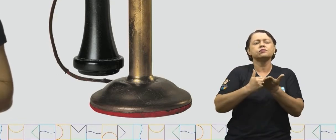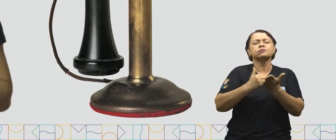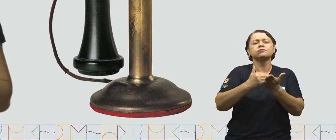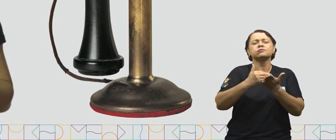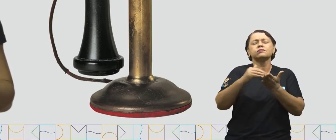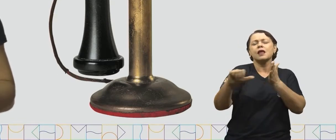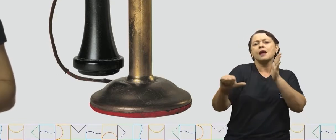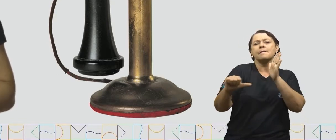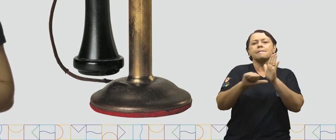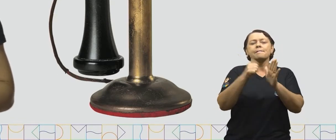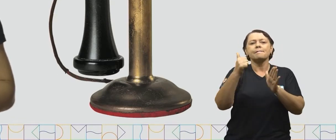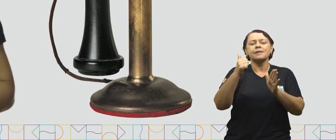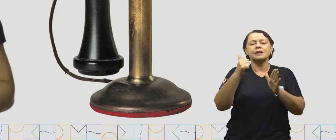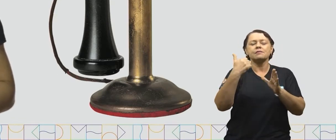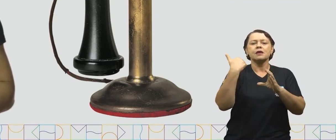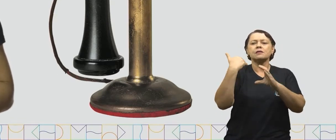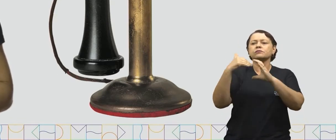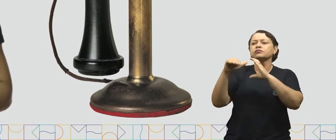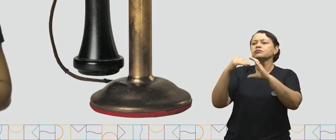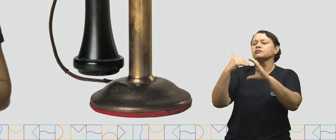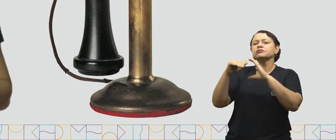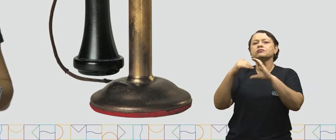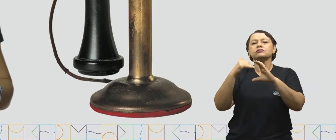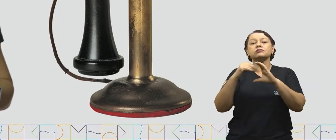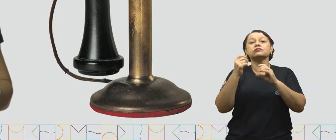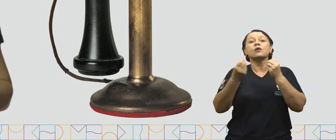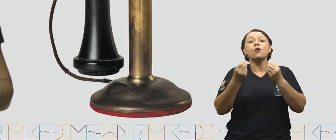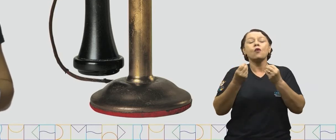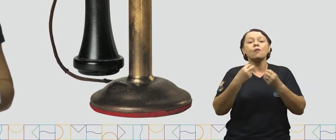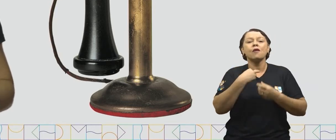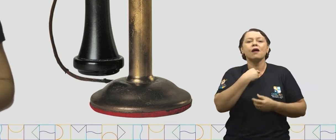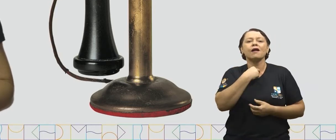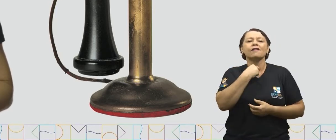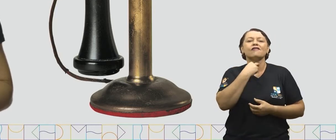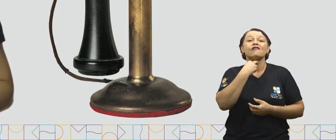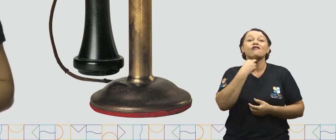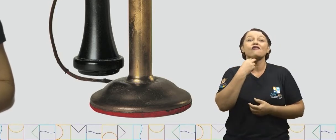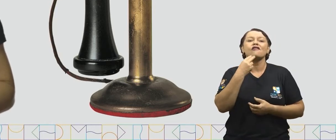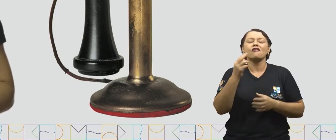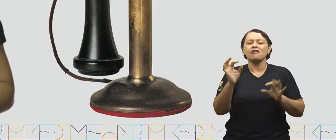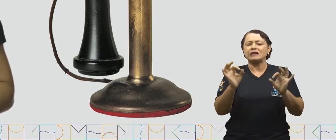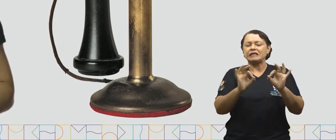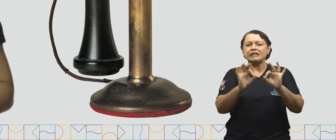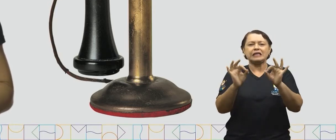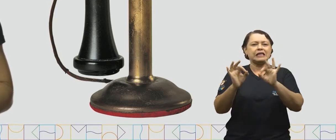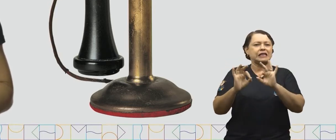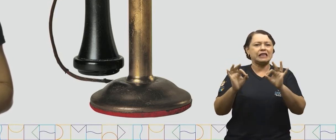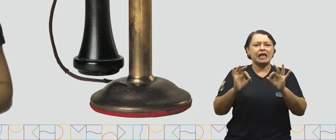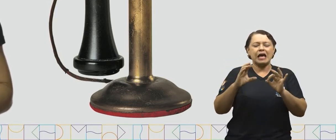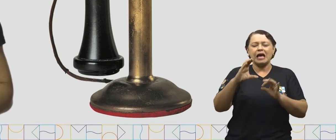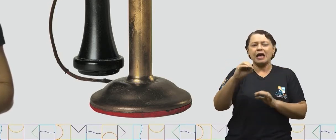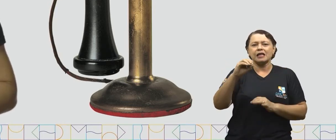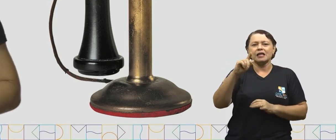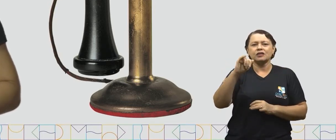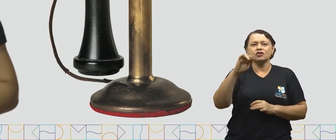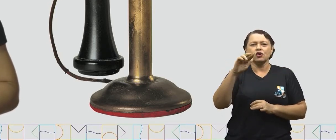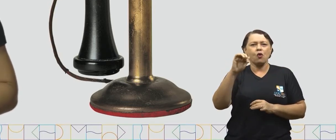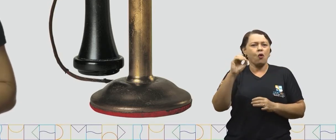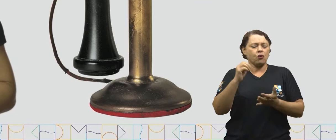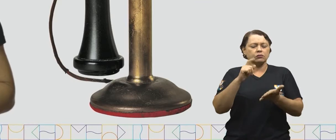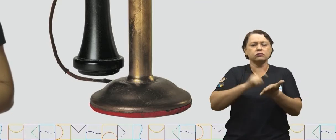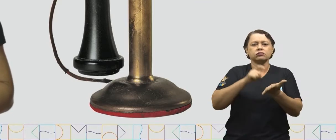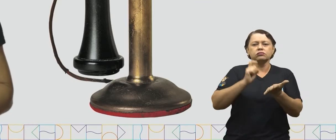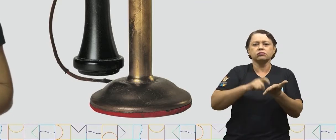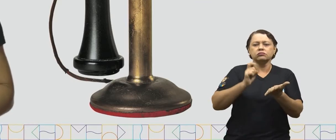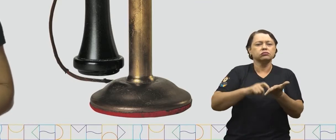mensagem usando seu telégrafo aperfeiçoado, usando a voz, sem precisar daqueles vários códigos Morses